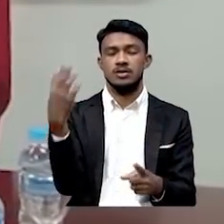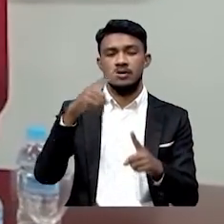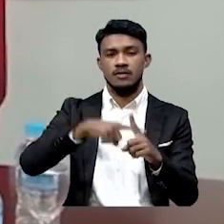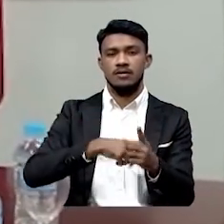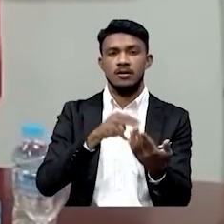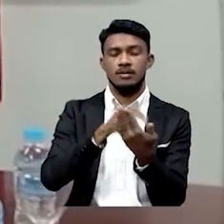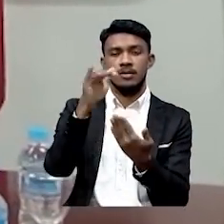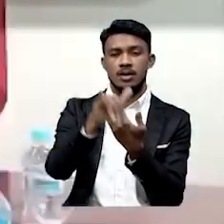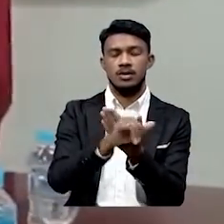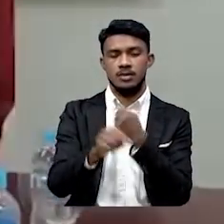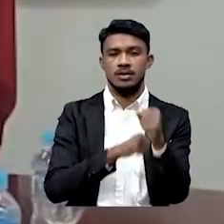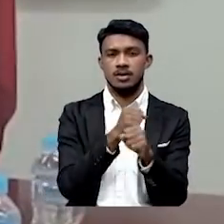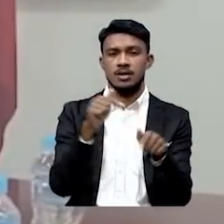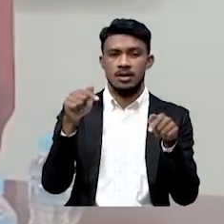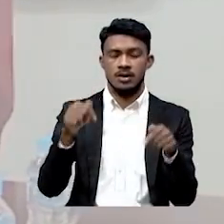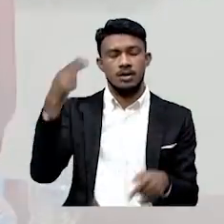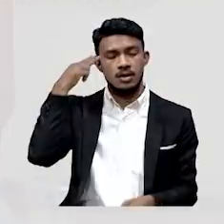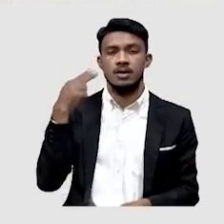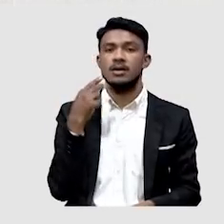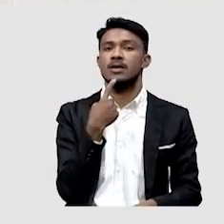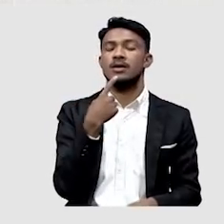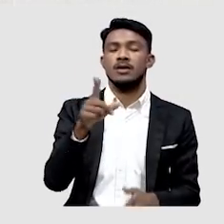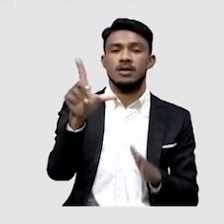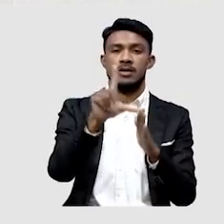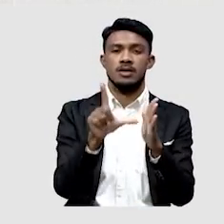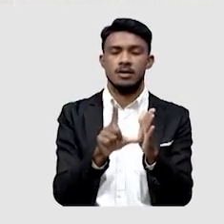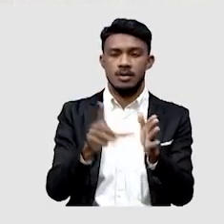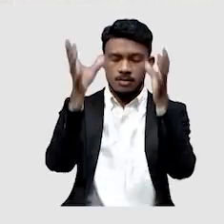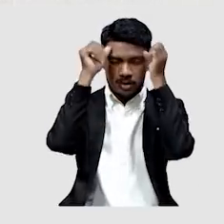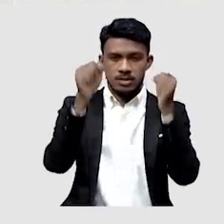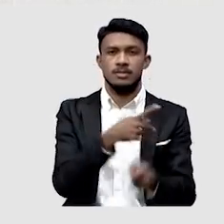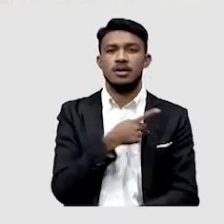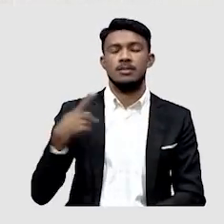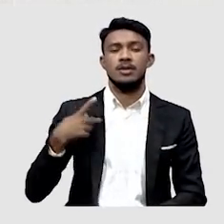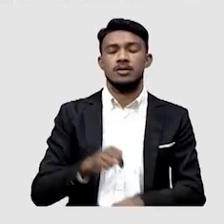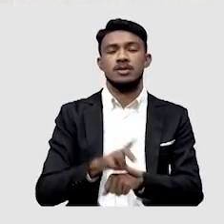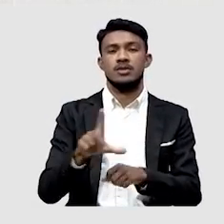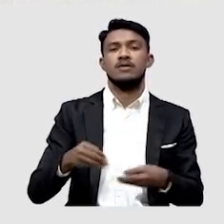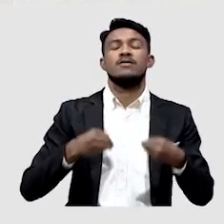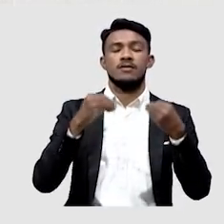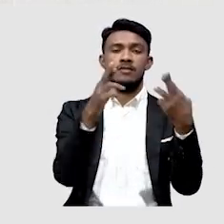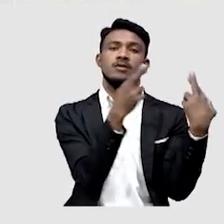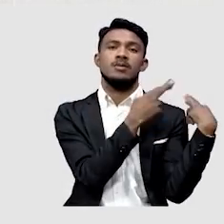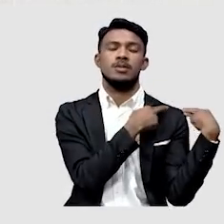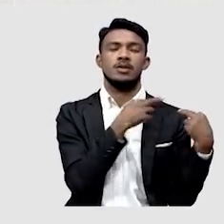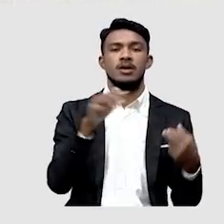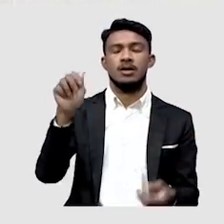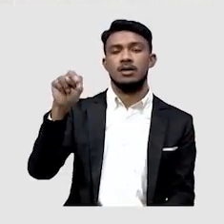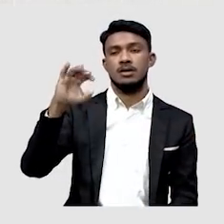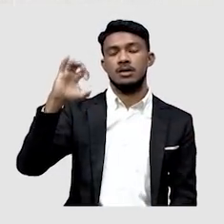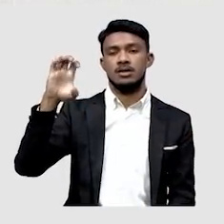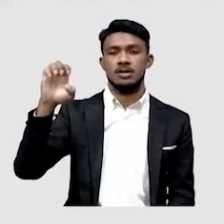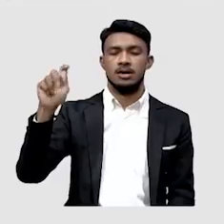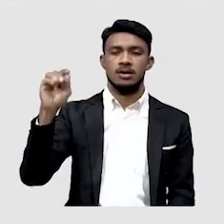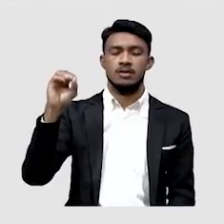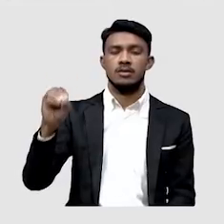Horta hateten, Constituição hatur ona competência presidente do Parlamento Nacional, mak fo posse, nune Aniceto e a legalidade,